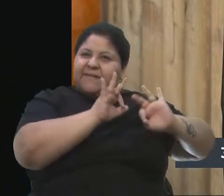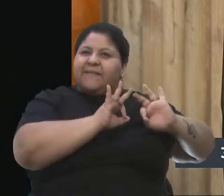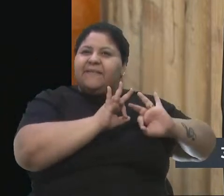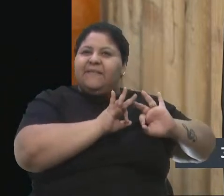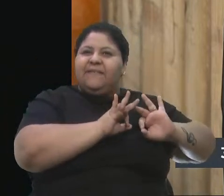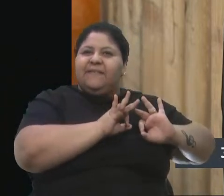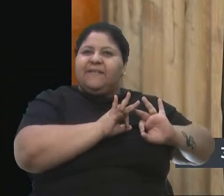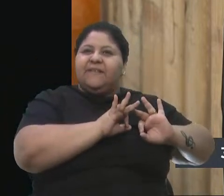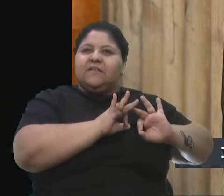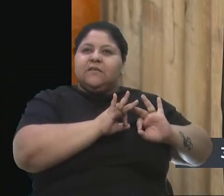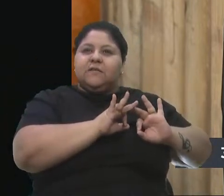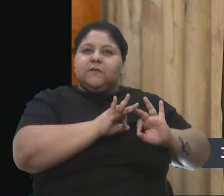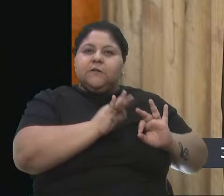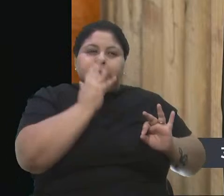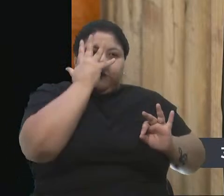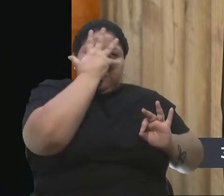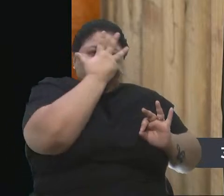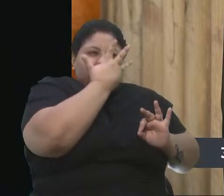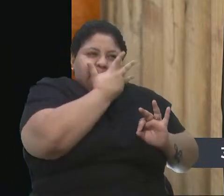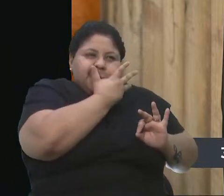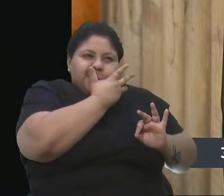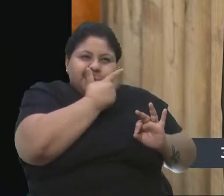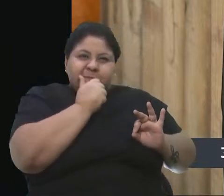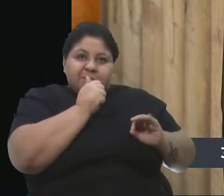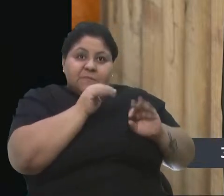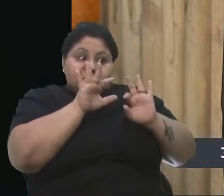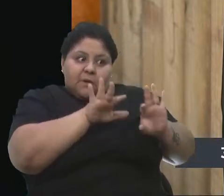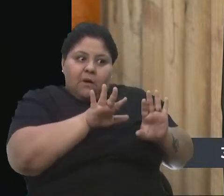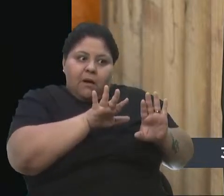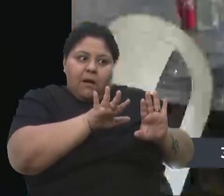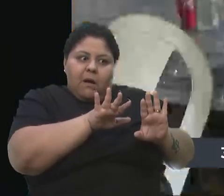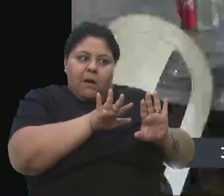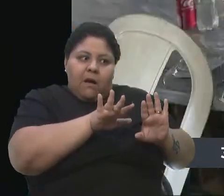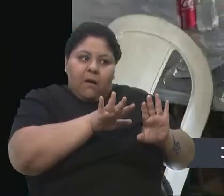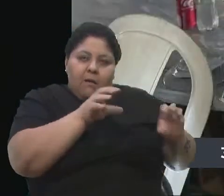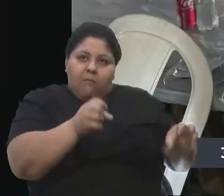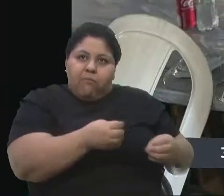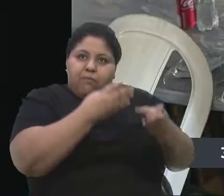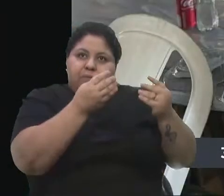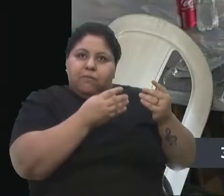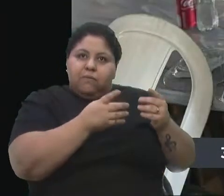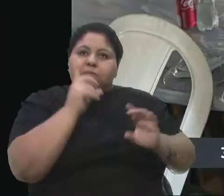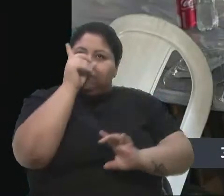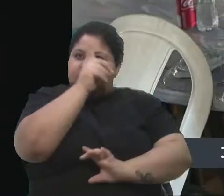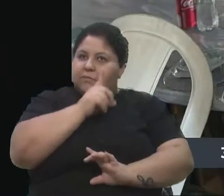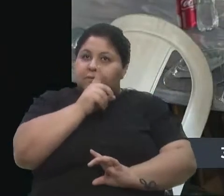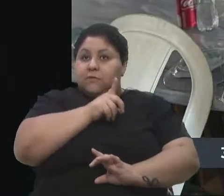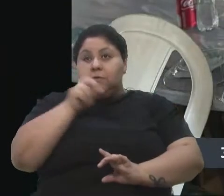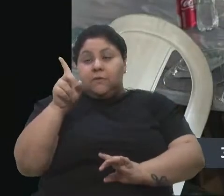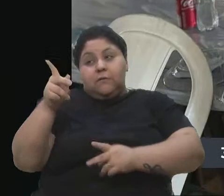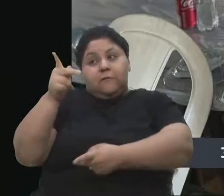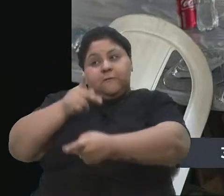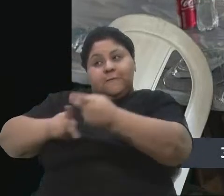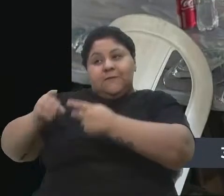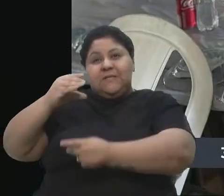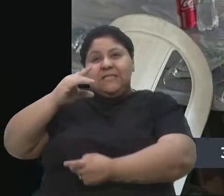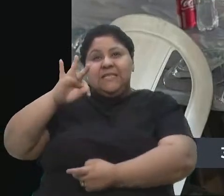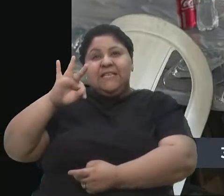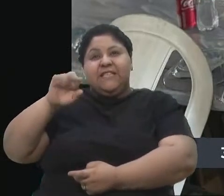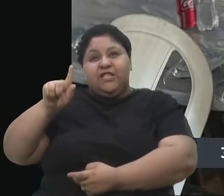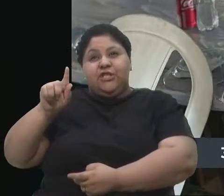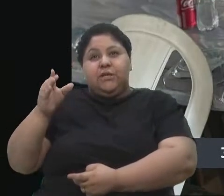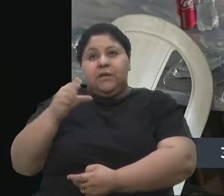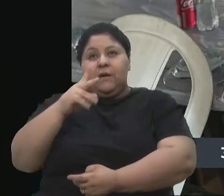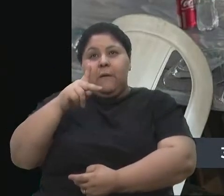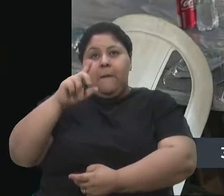pelo capricho no acampamento. No domingo, eu tive no CTG Pampa do Rio Grande, essas fotos são do almoço, teve